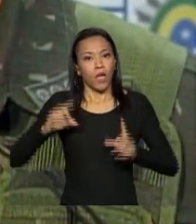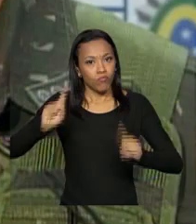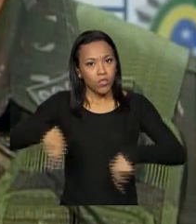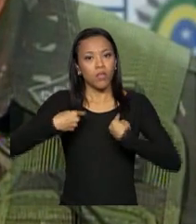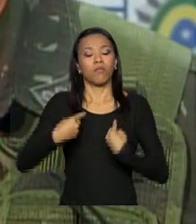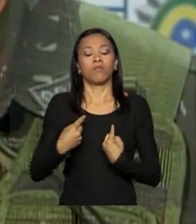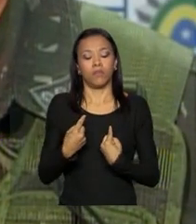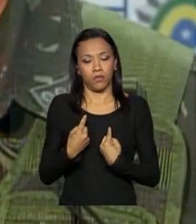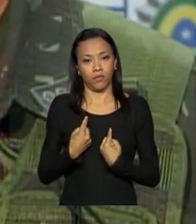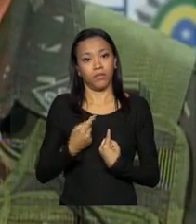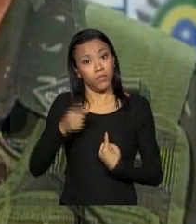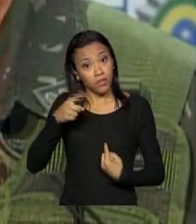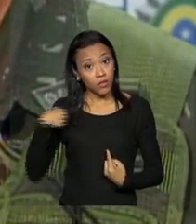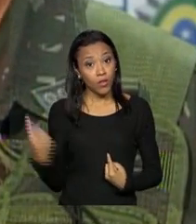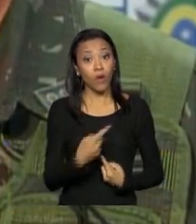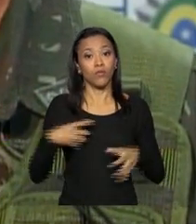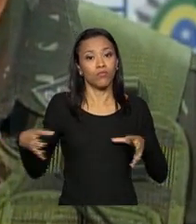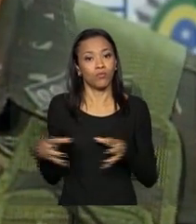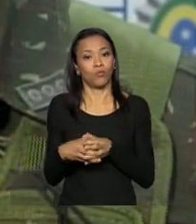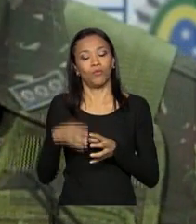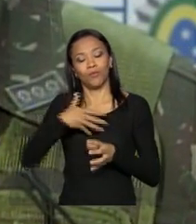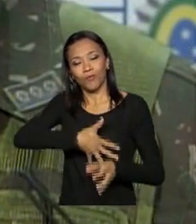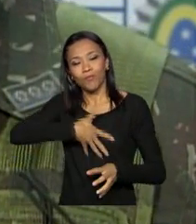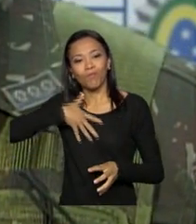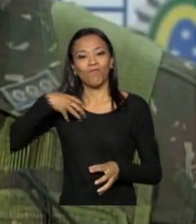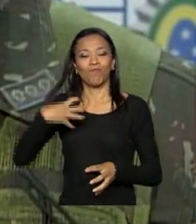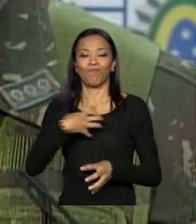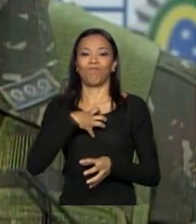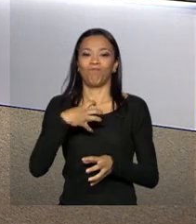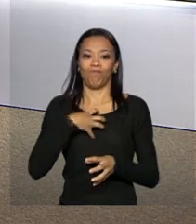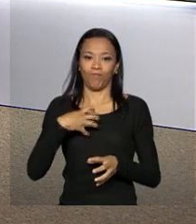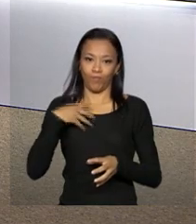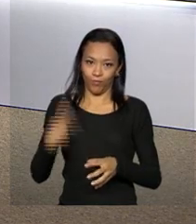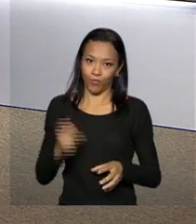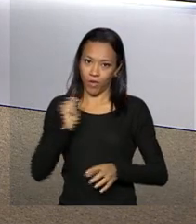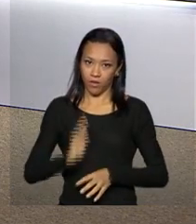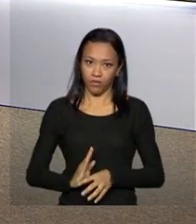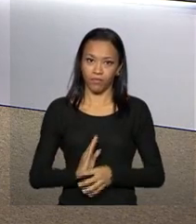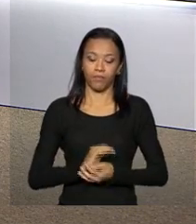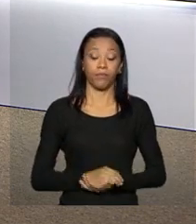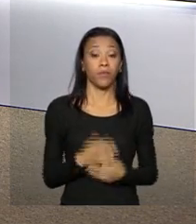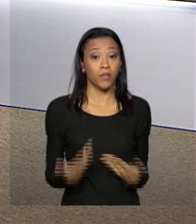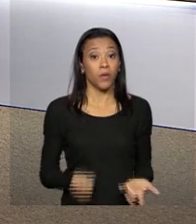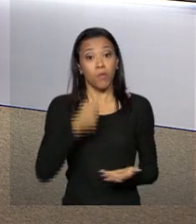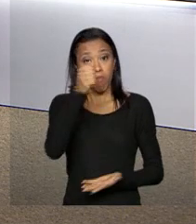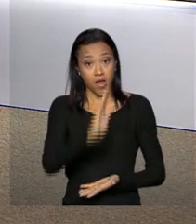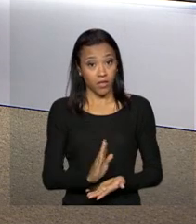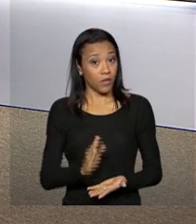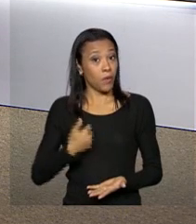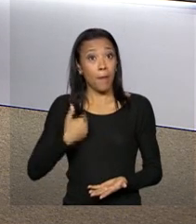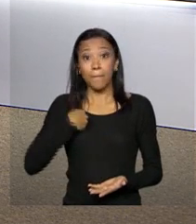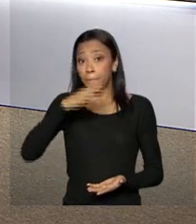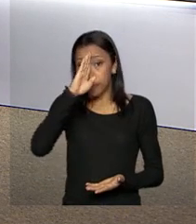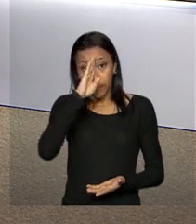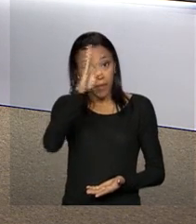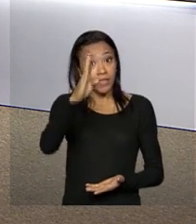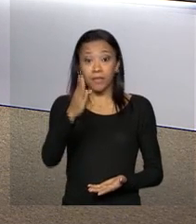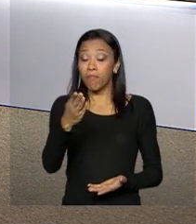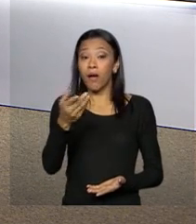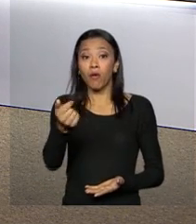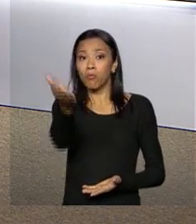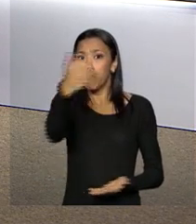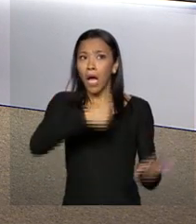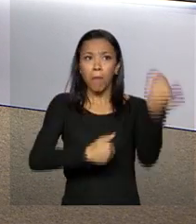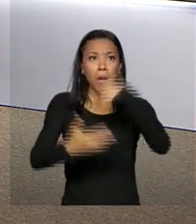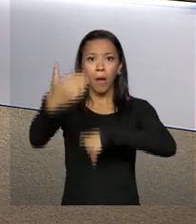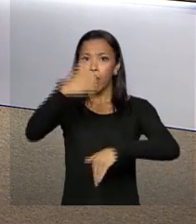desafio, ao mesmo tempo é um orgulho para todos que integram o contingente brasileiro. E o Brasil é um dos principais destinos dos